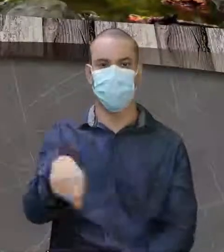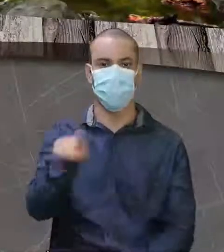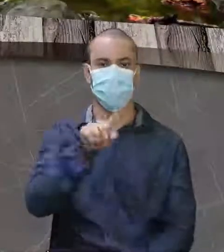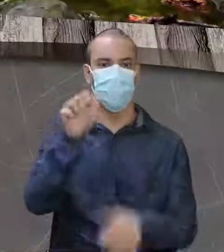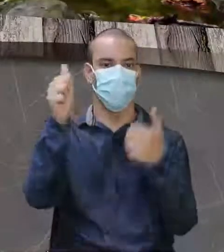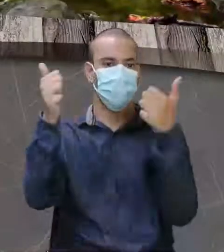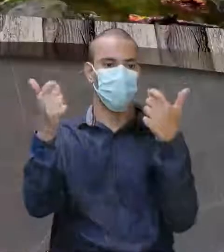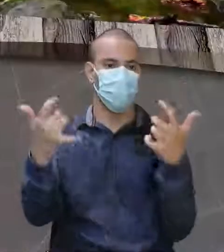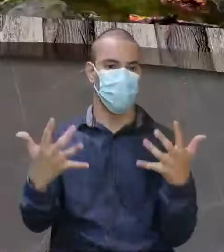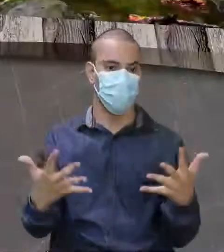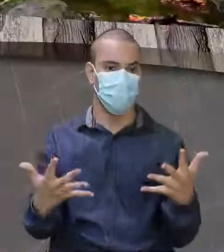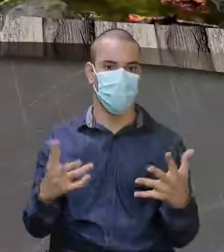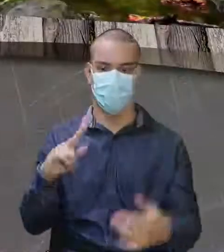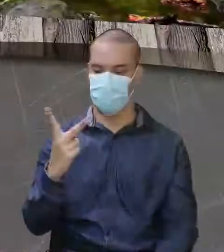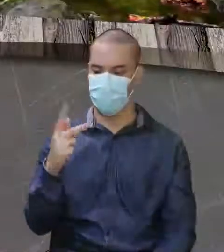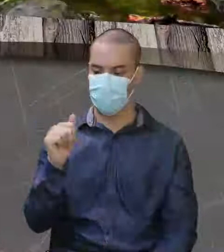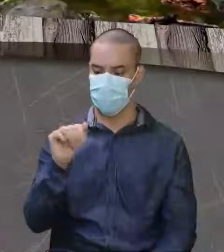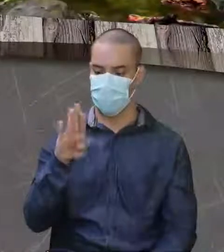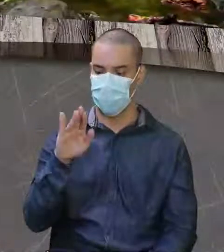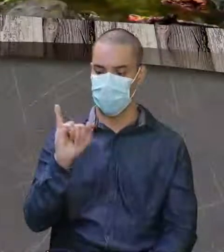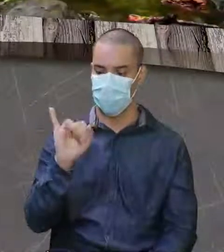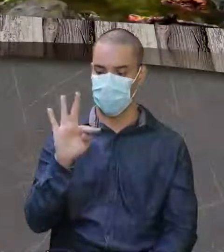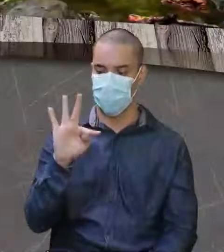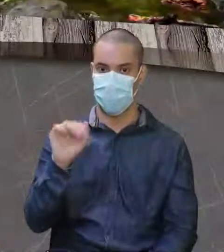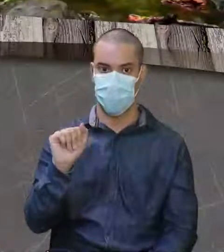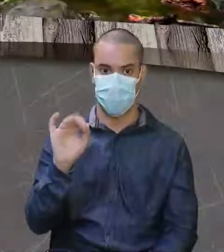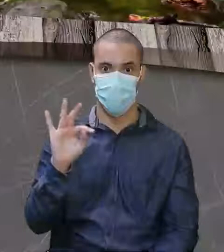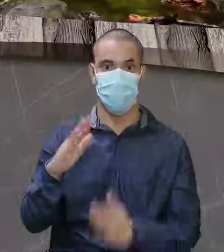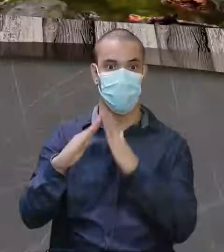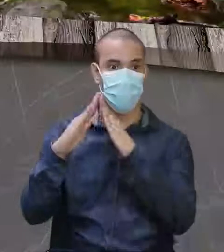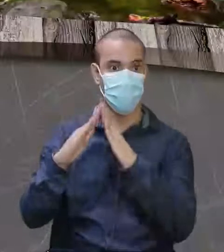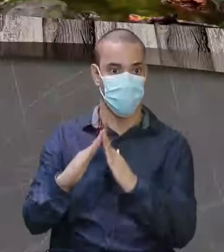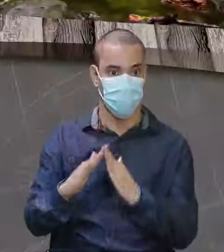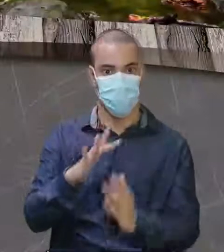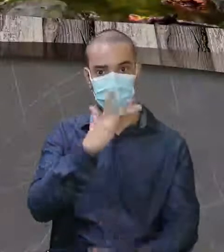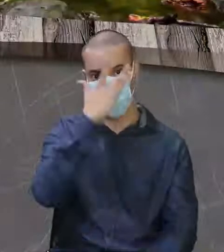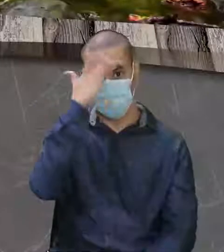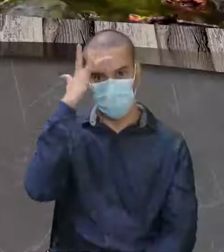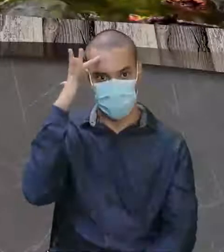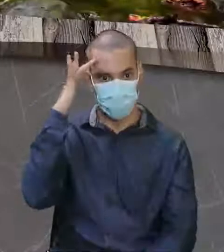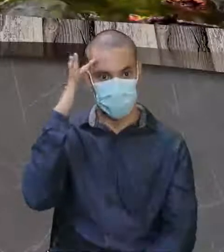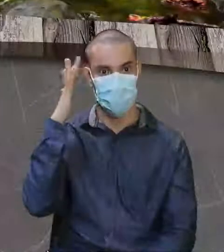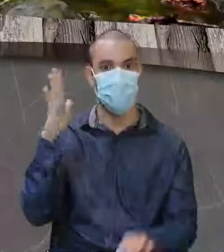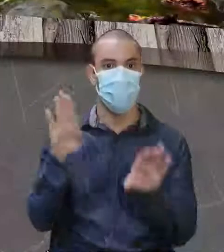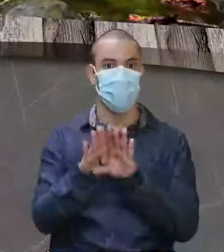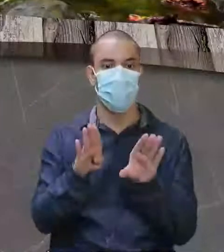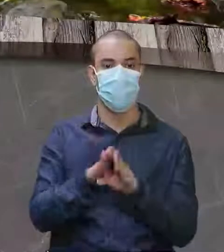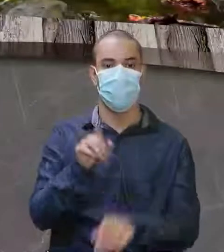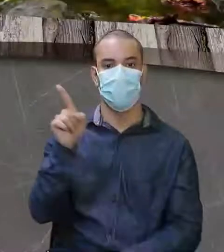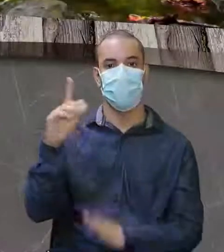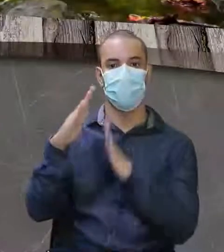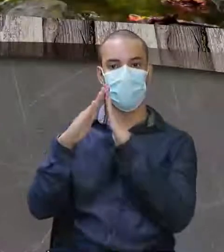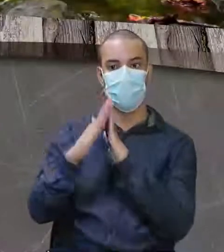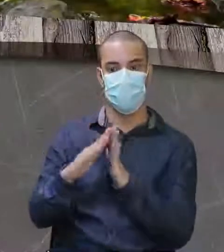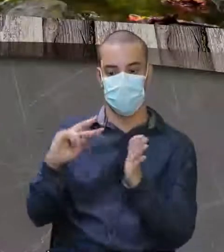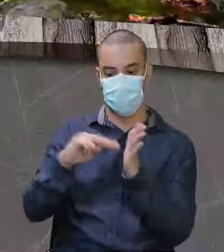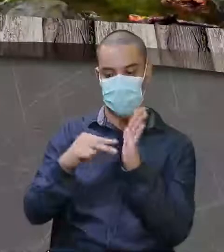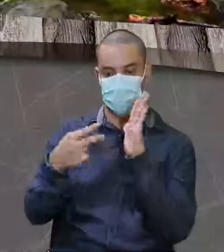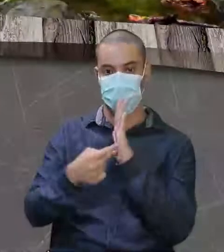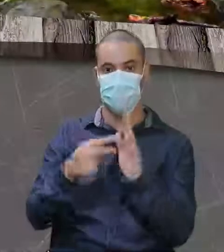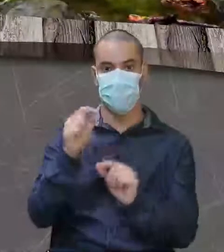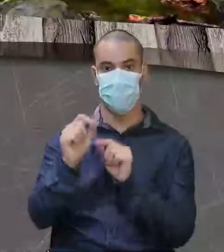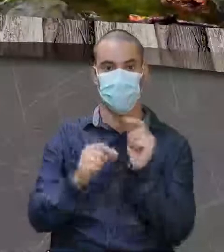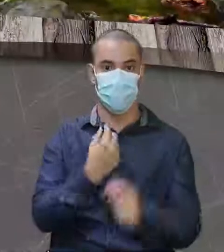definir para vocês que habitat é o local que a pessoa, que o indivíduo mora, e para ele morar ali, é claro que as condições